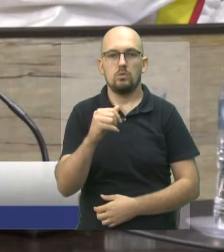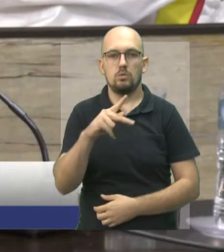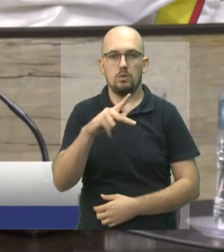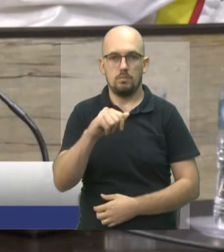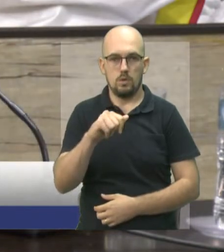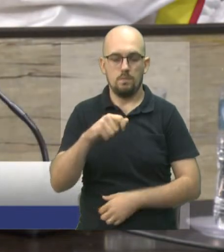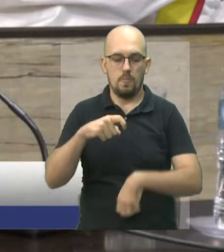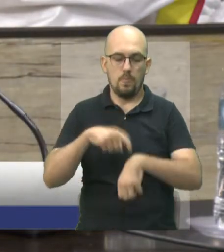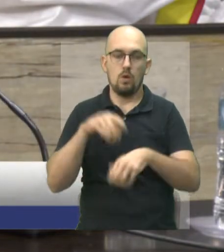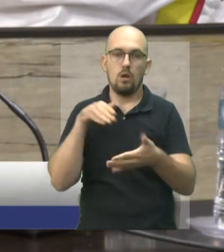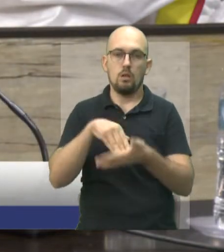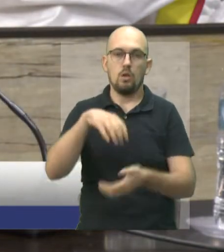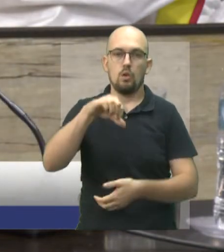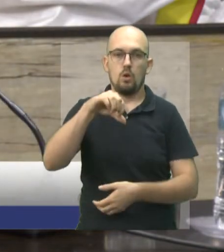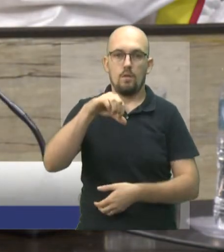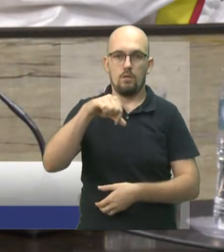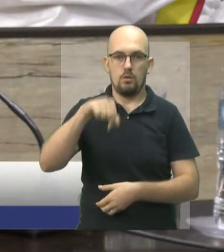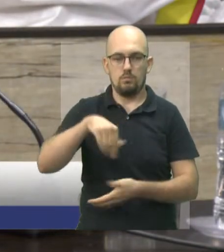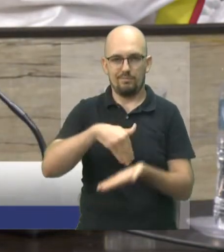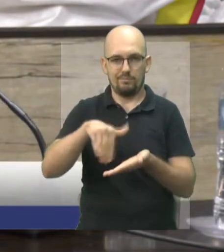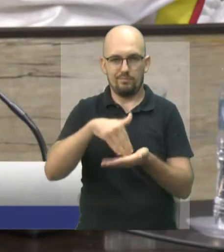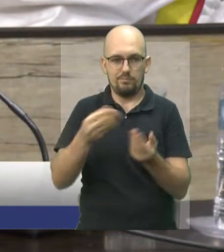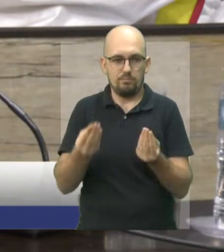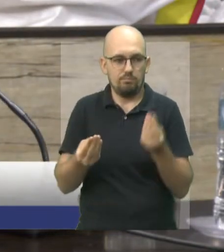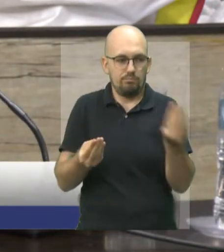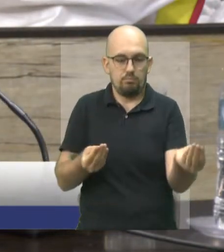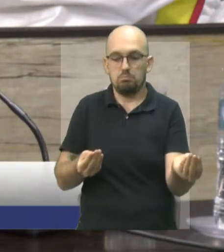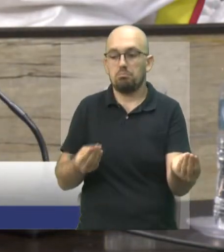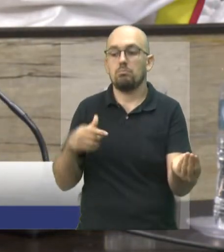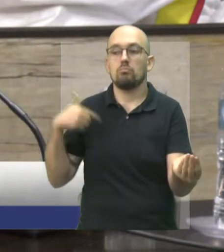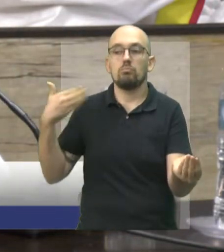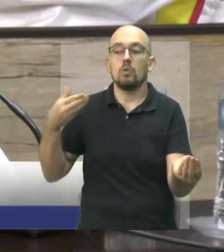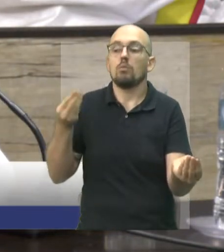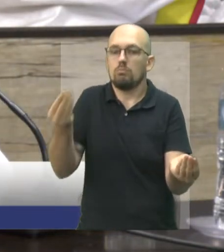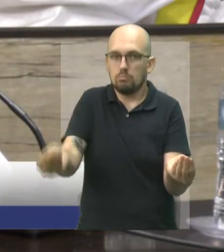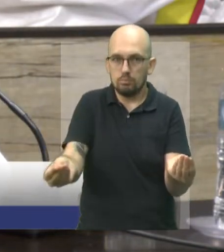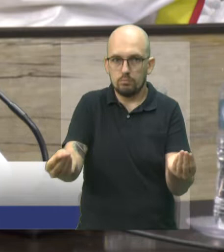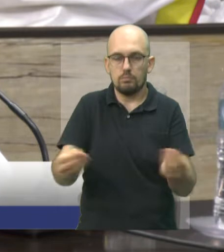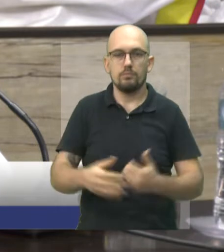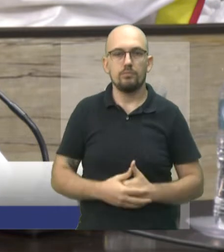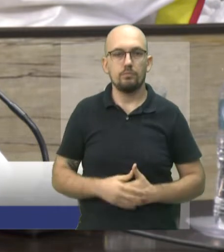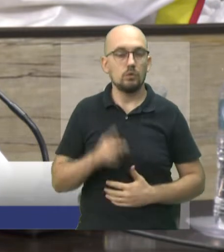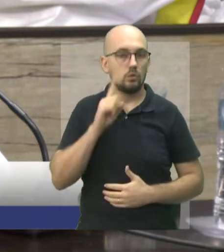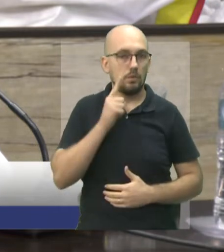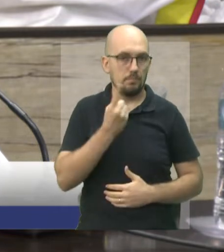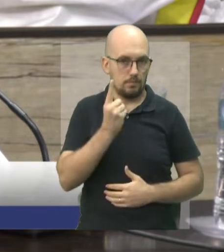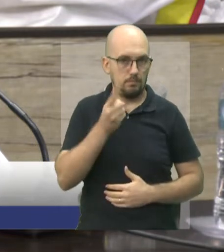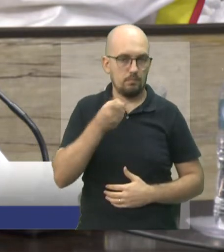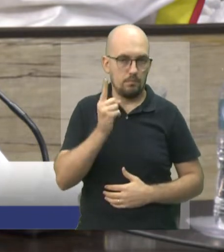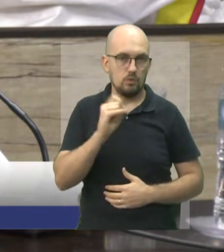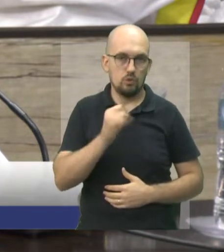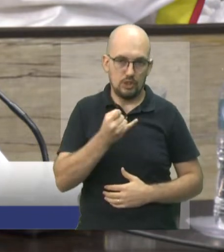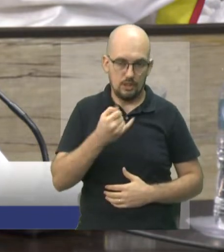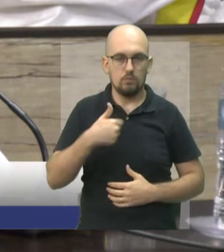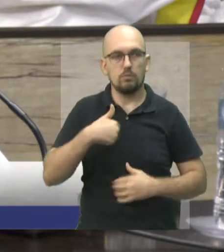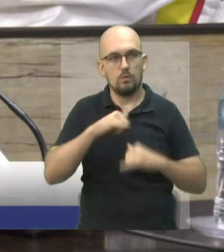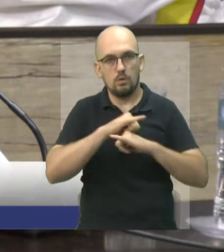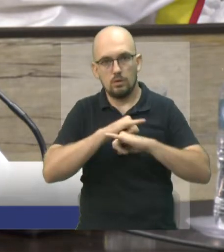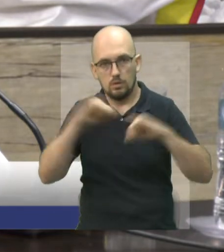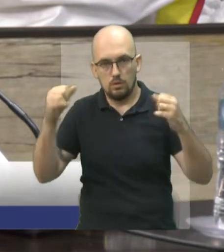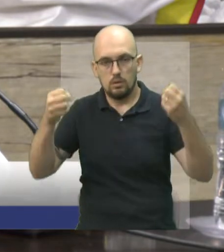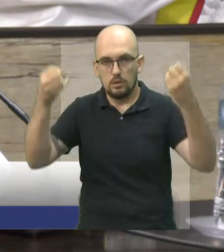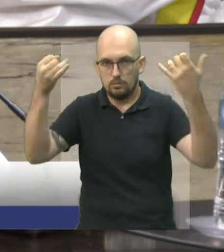de hoje, 1º de janeiro de 2021, informo que as chapas que